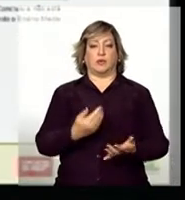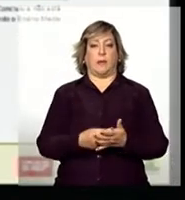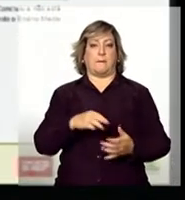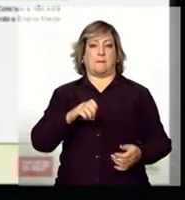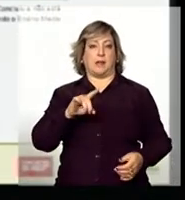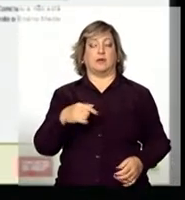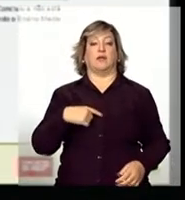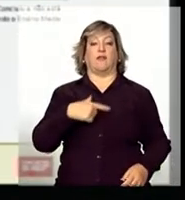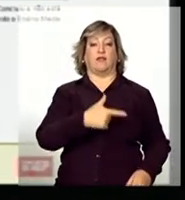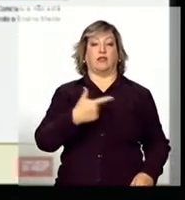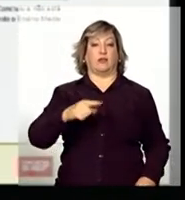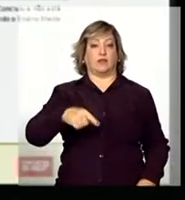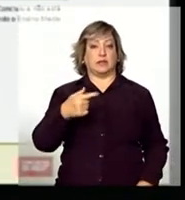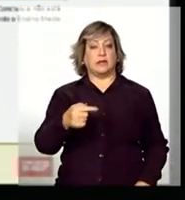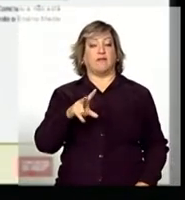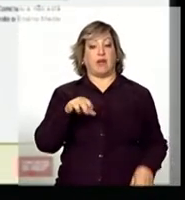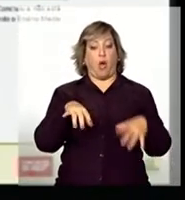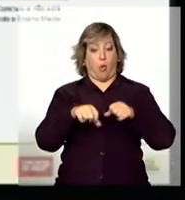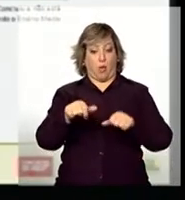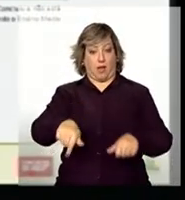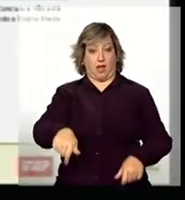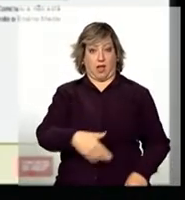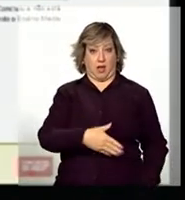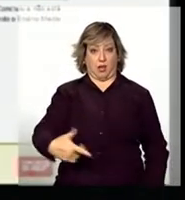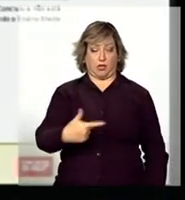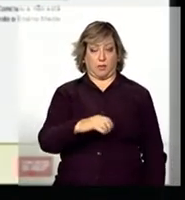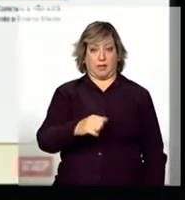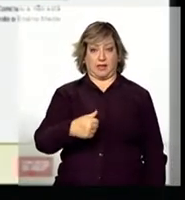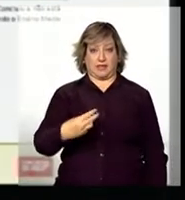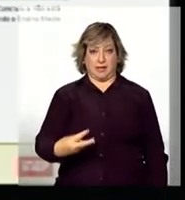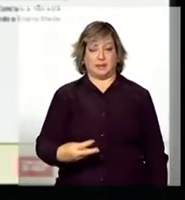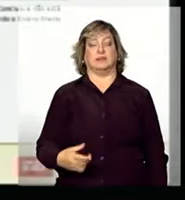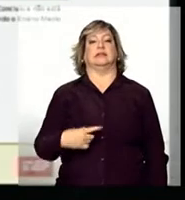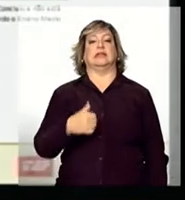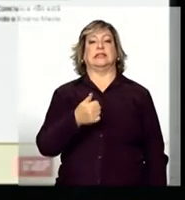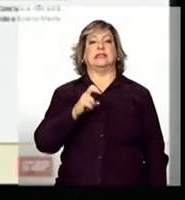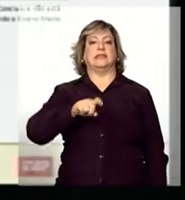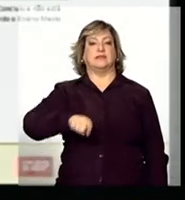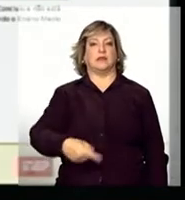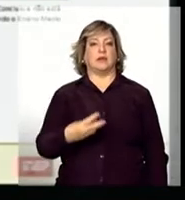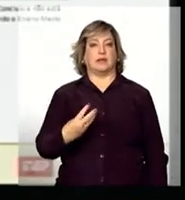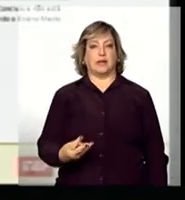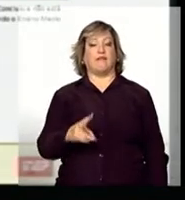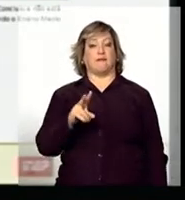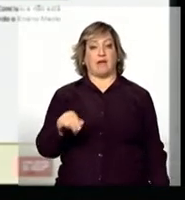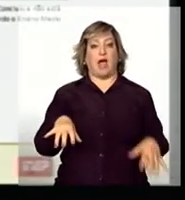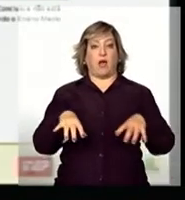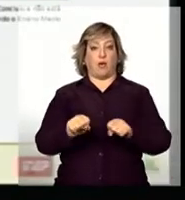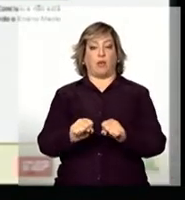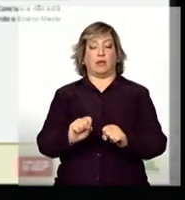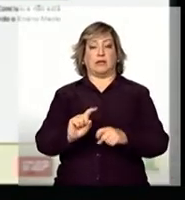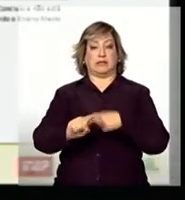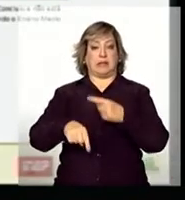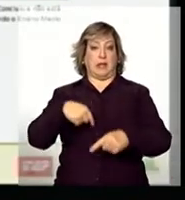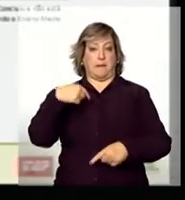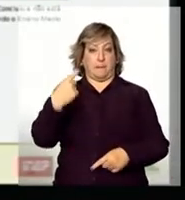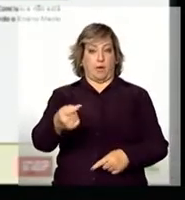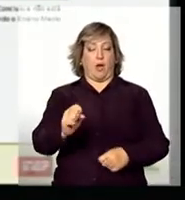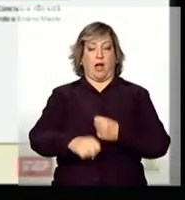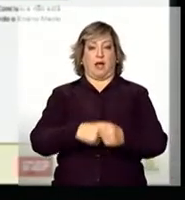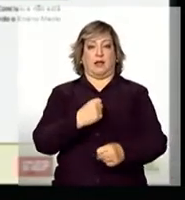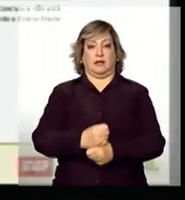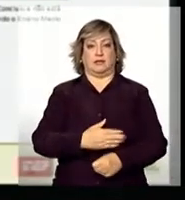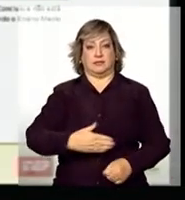22,7 concluir a no ano atual 15,3 contribui após o ano atual ou seja são os